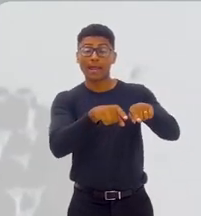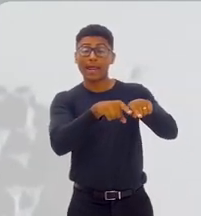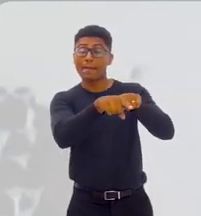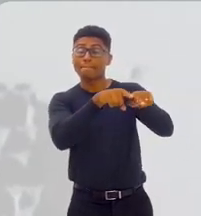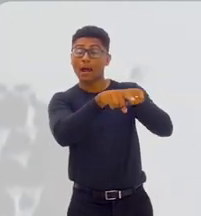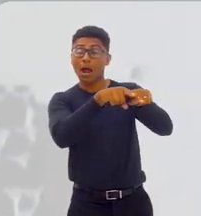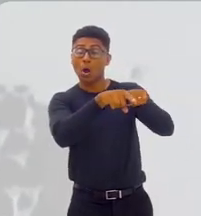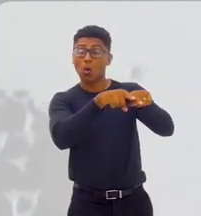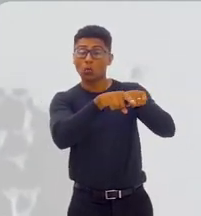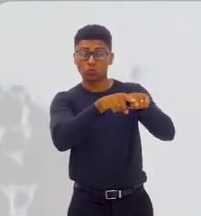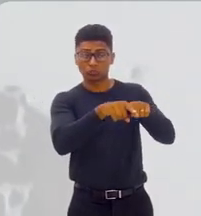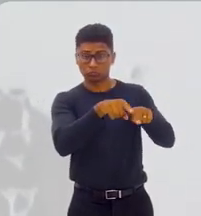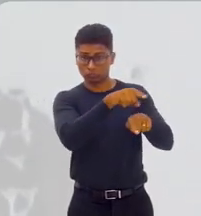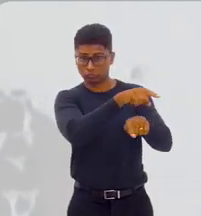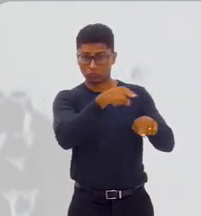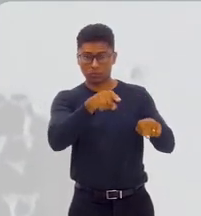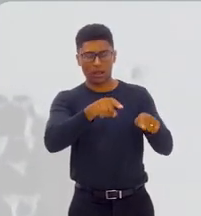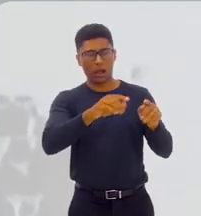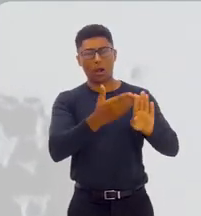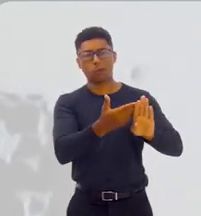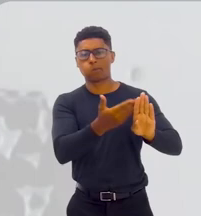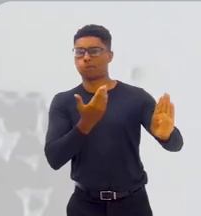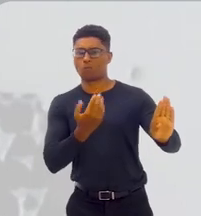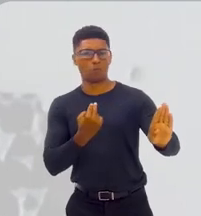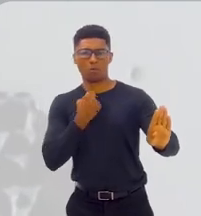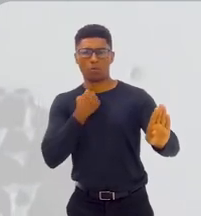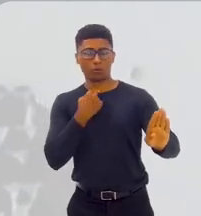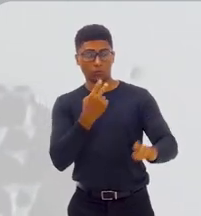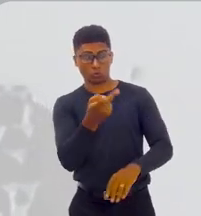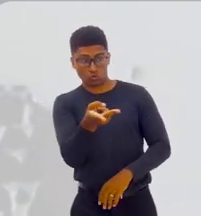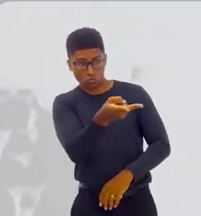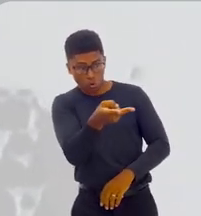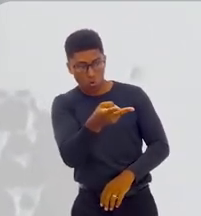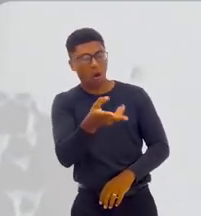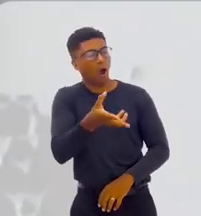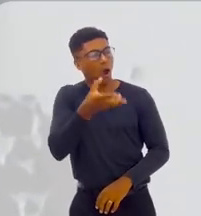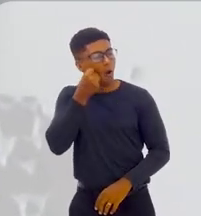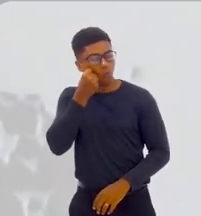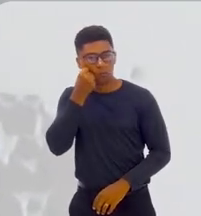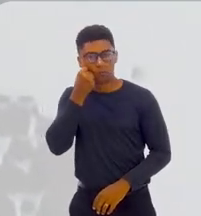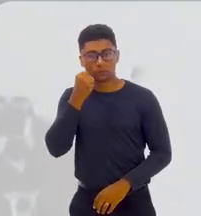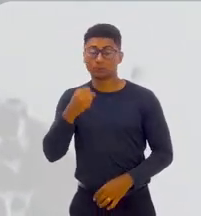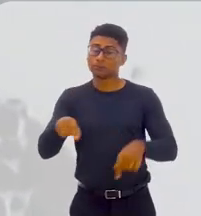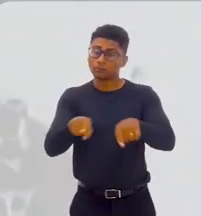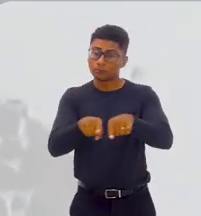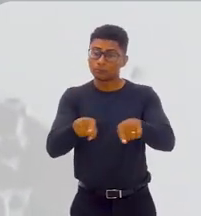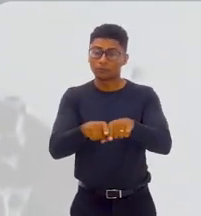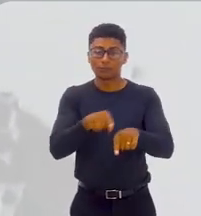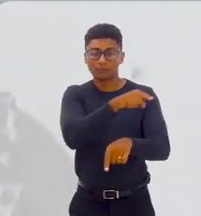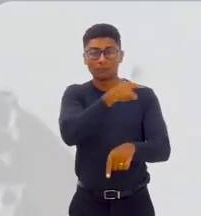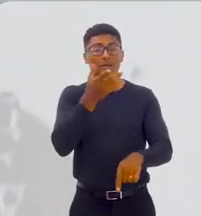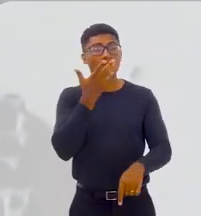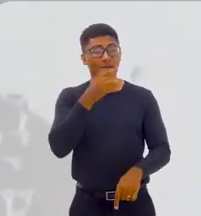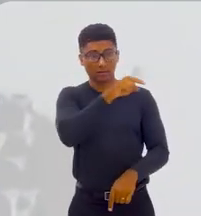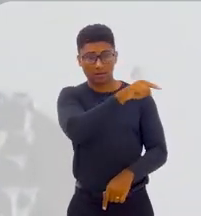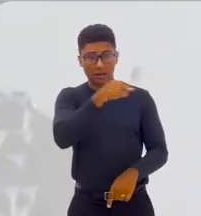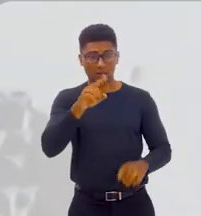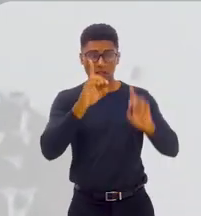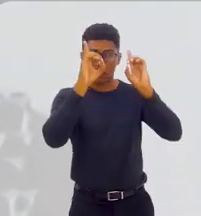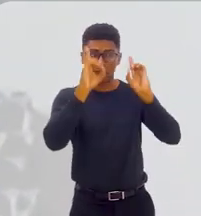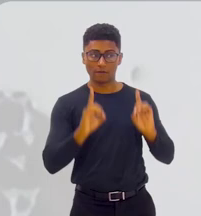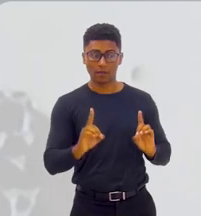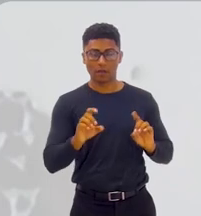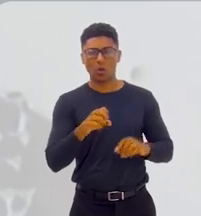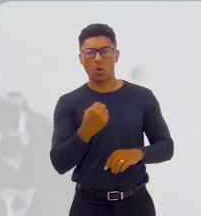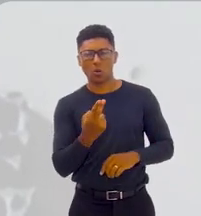lei proíbe a separação entre os irmãos, né? Já existe um trabalho também para que as pessoas adotem crianças com necessidades especiais e